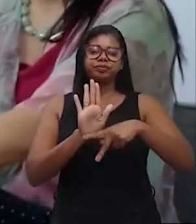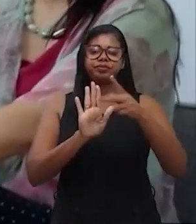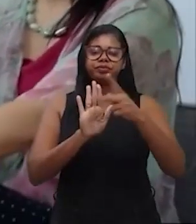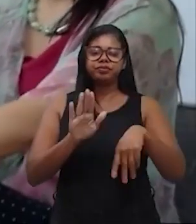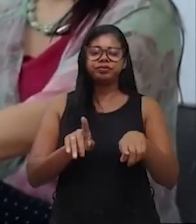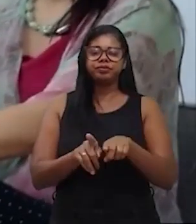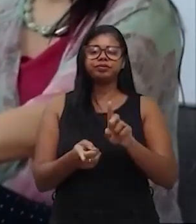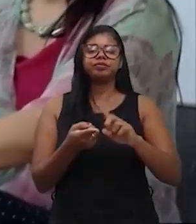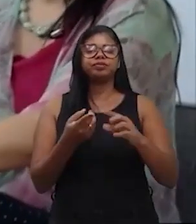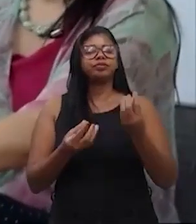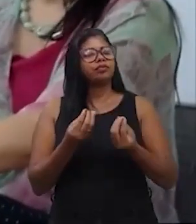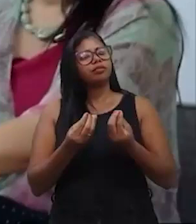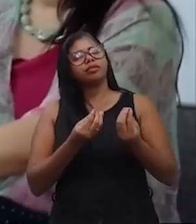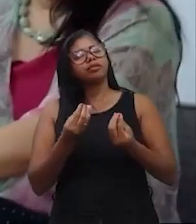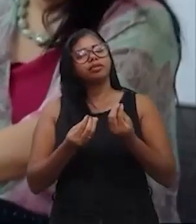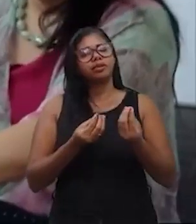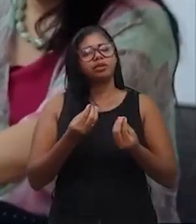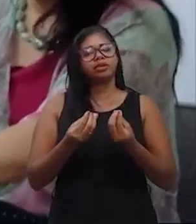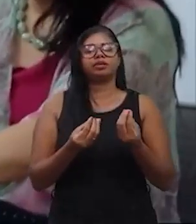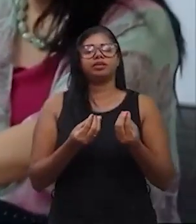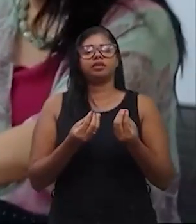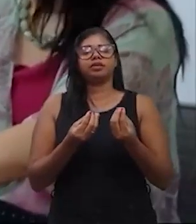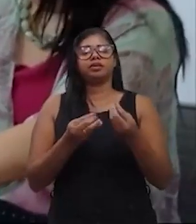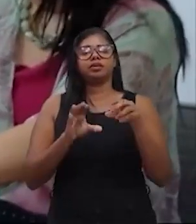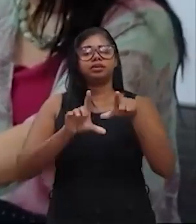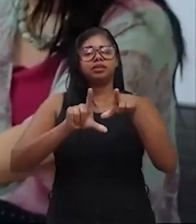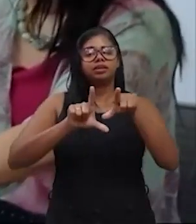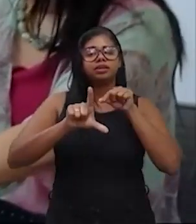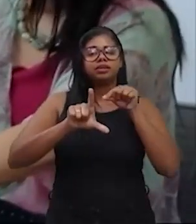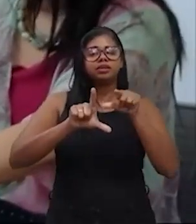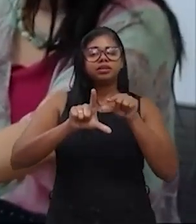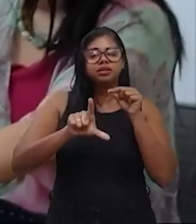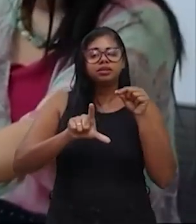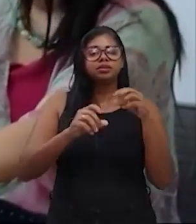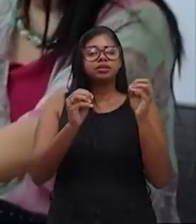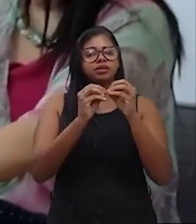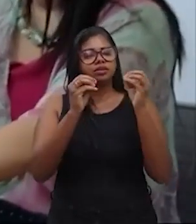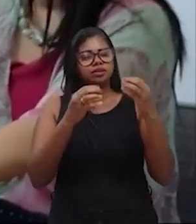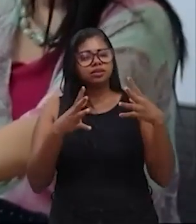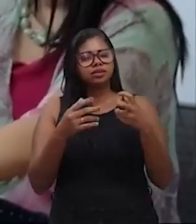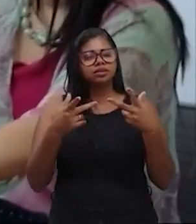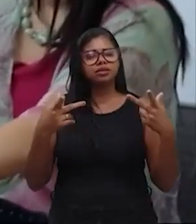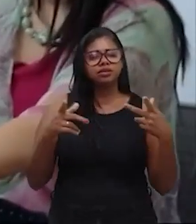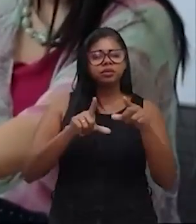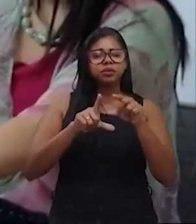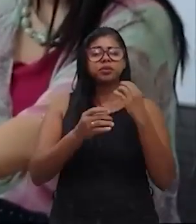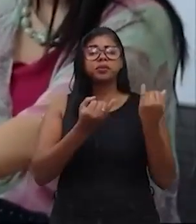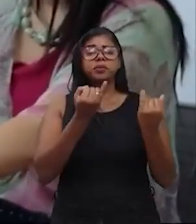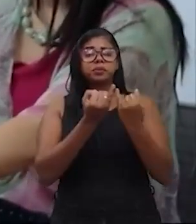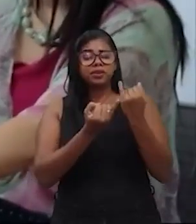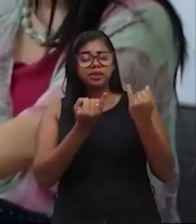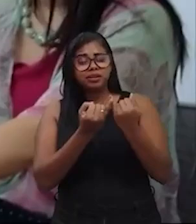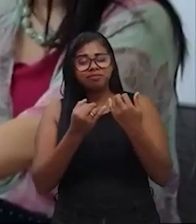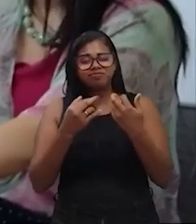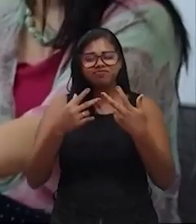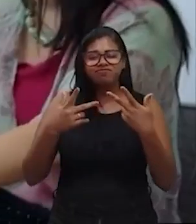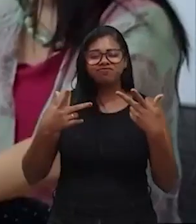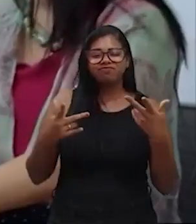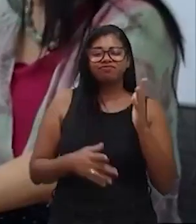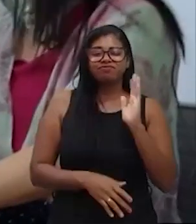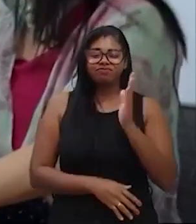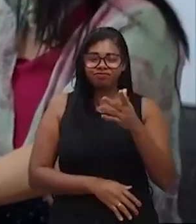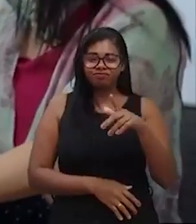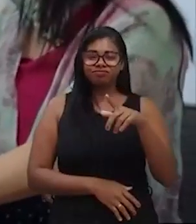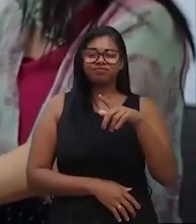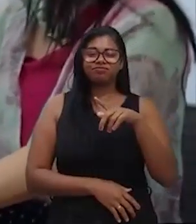projeto, sobre como fazer as escolhas, como tornar-se mais criativo, porque parece ser algo que já